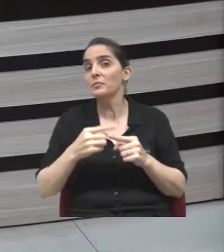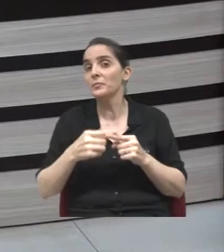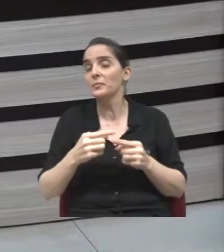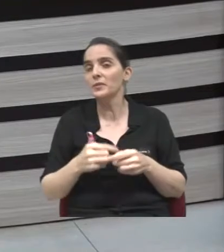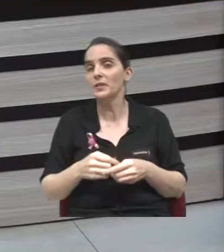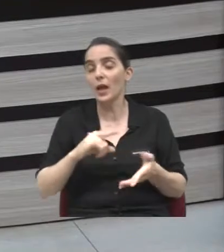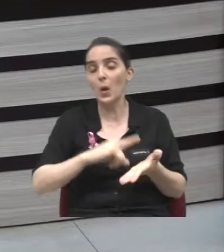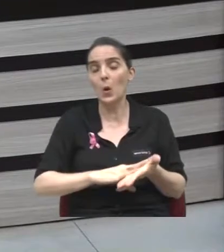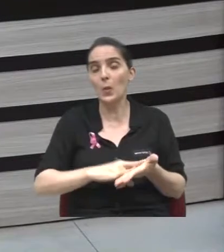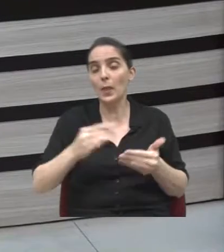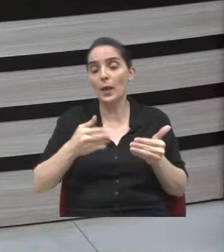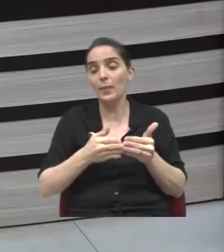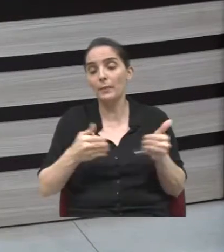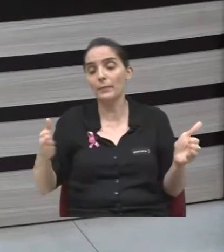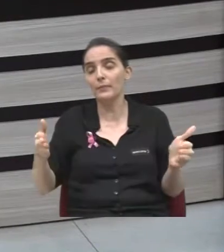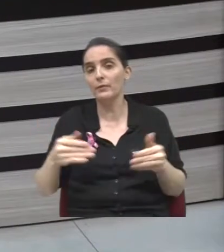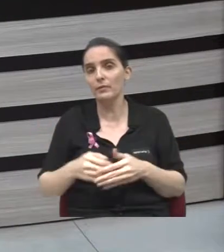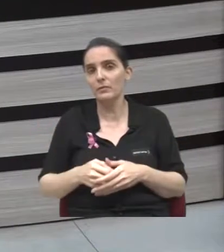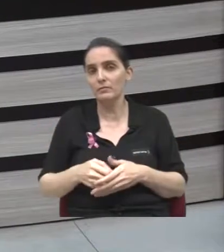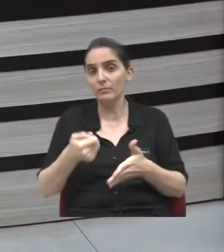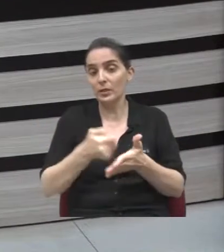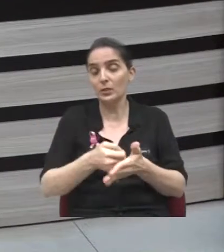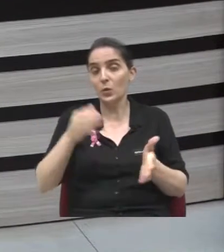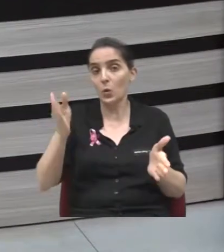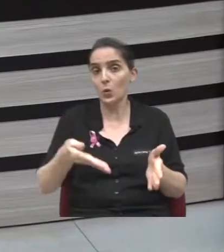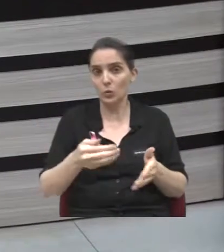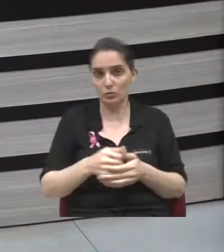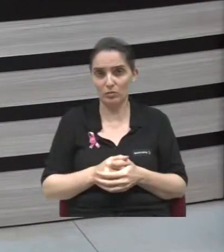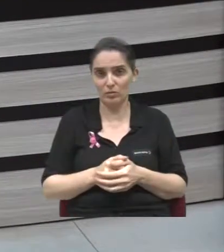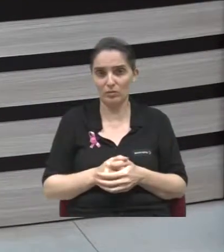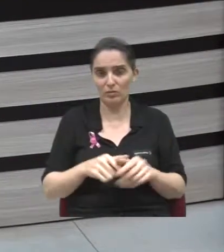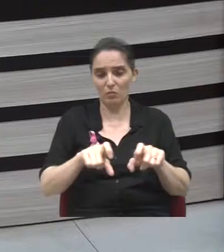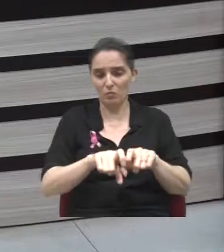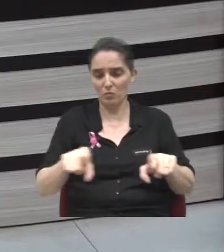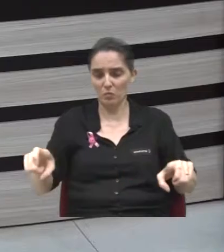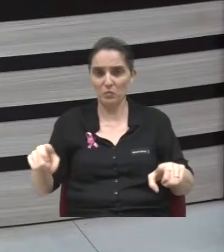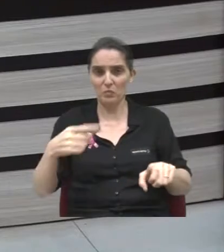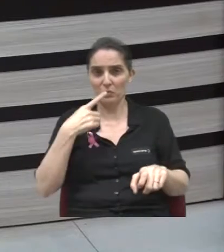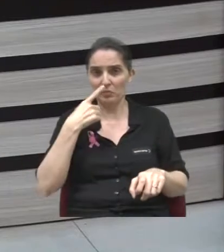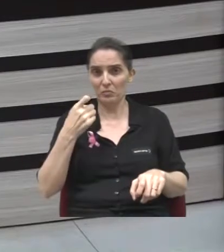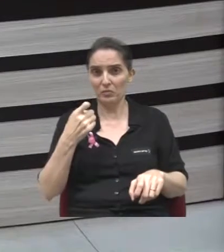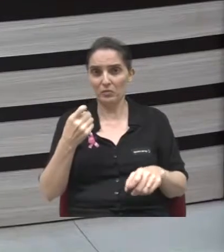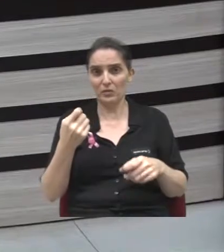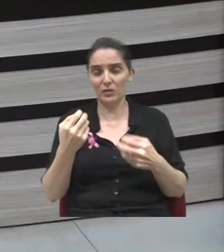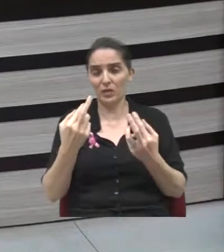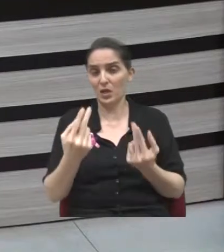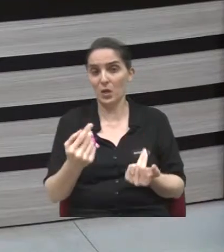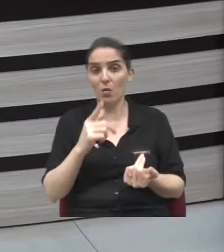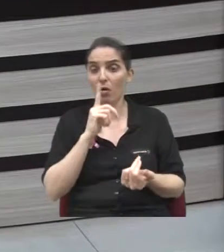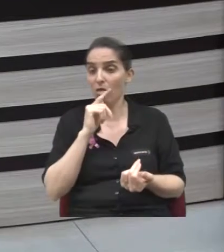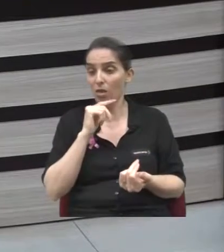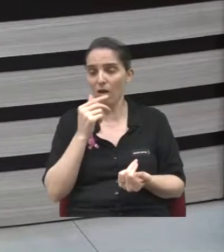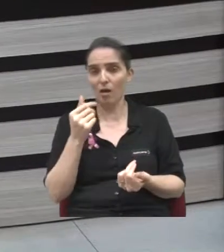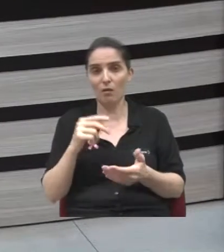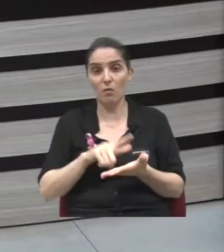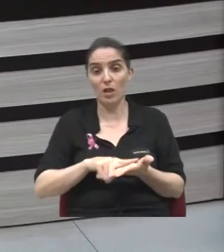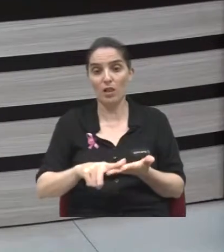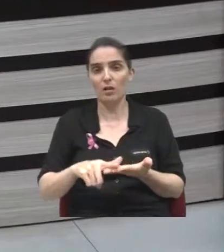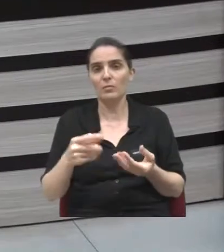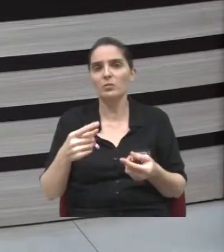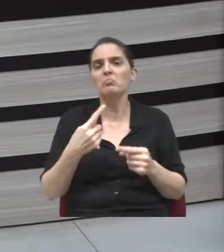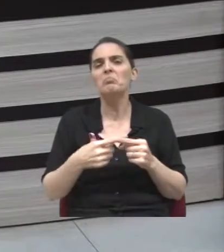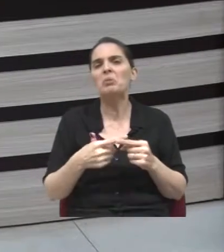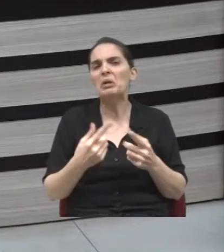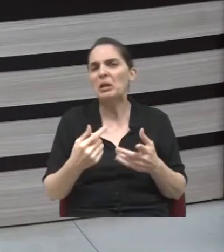nós estamos pagando o preço hoje com esgoto, o mesmo preço da gasta de água e de esgoto? Por quê, Vaguinho? Tem algum problema?